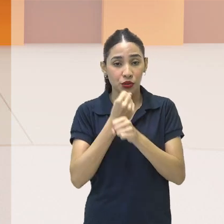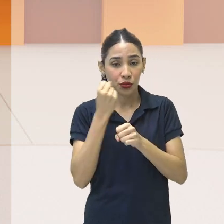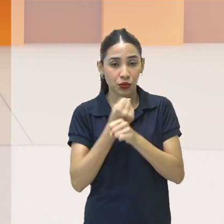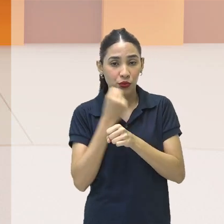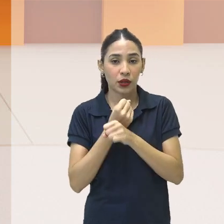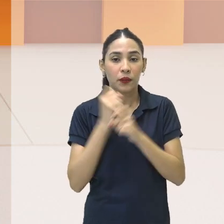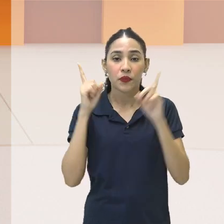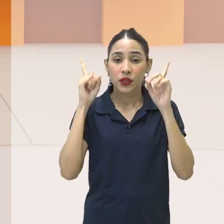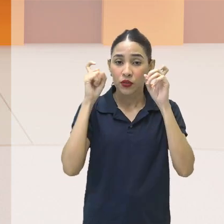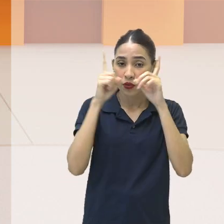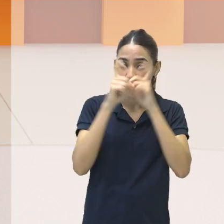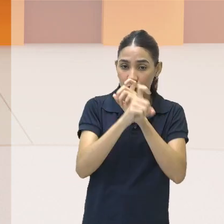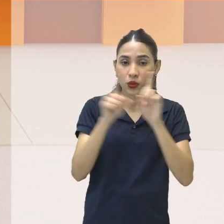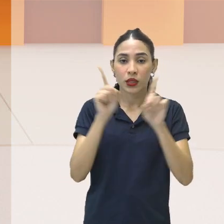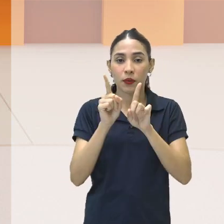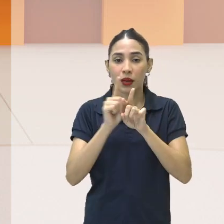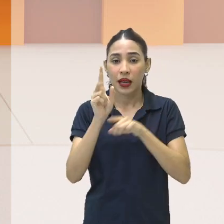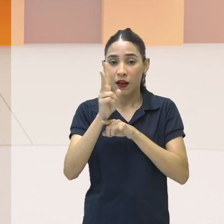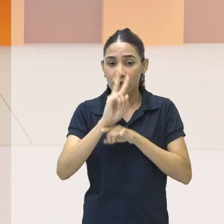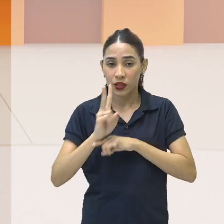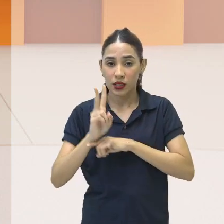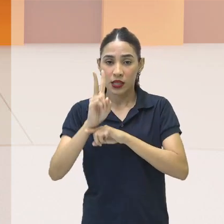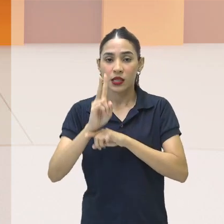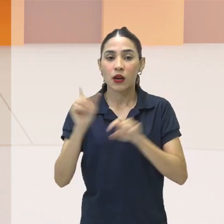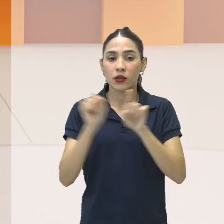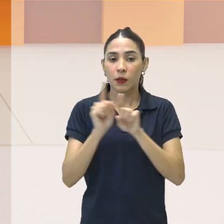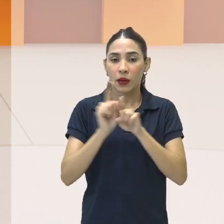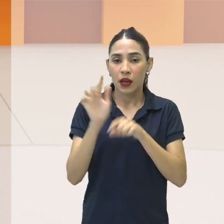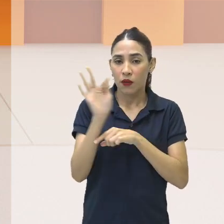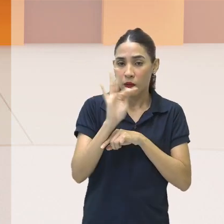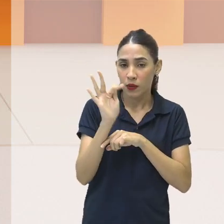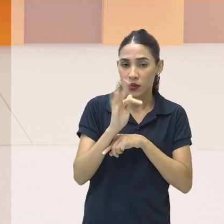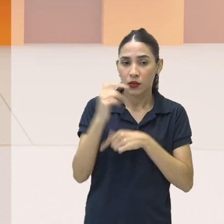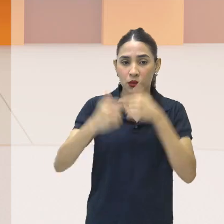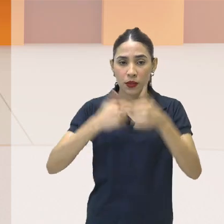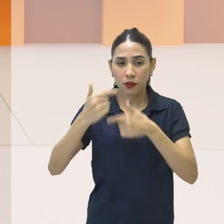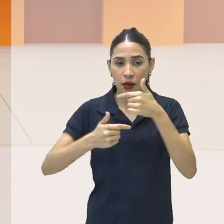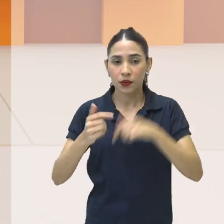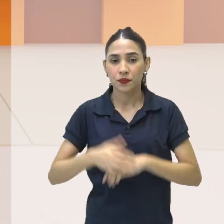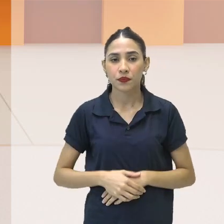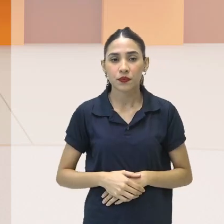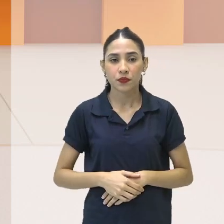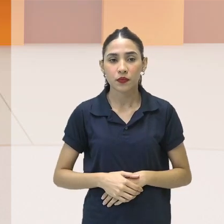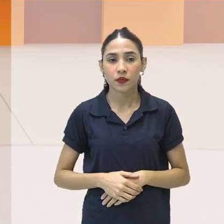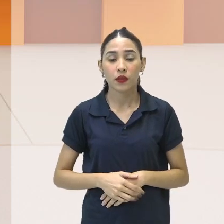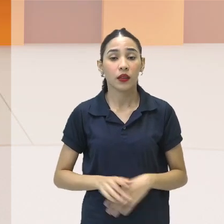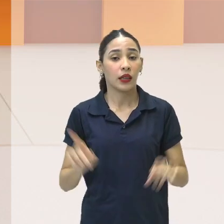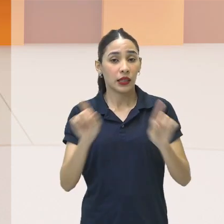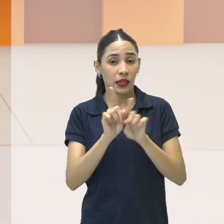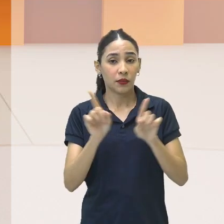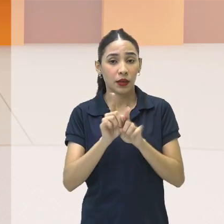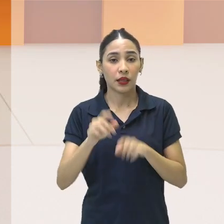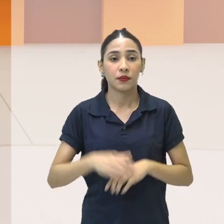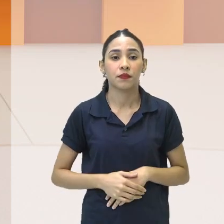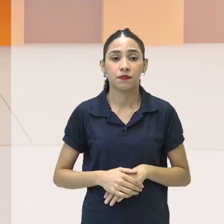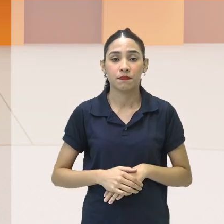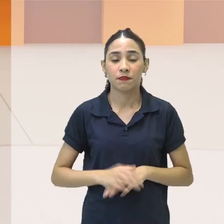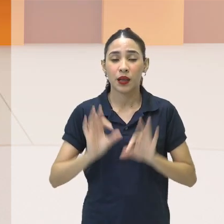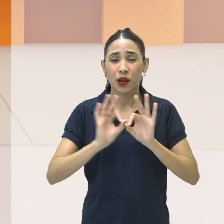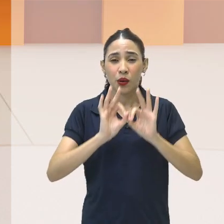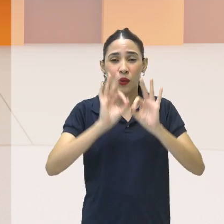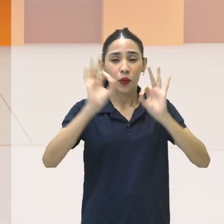que dificultam a fiscalização e a formalização do trabalho. Além disso, as